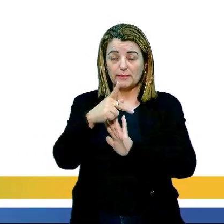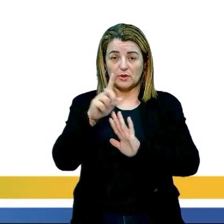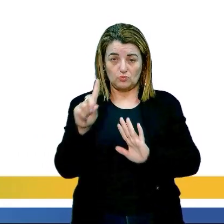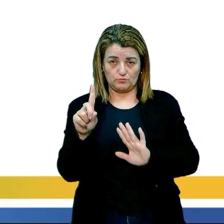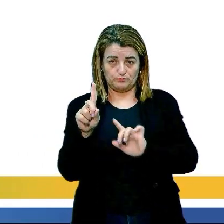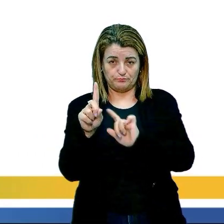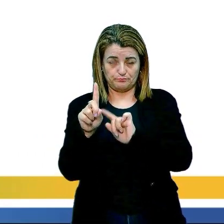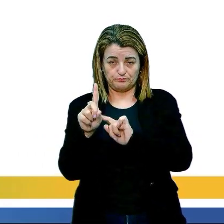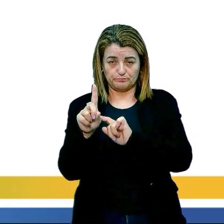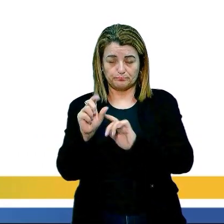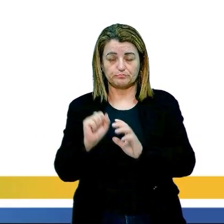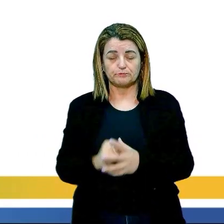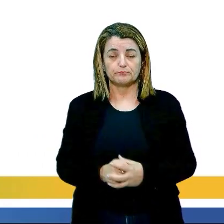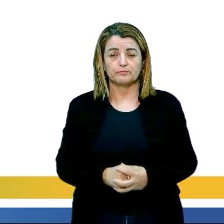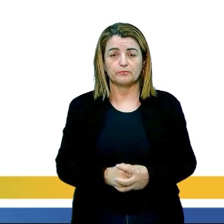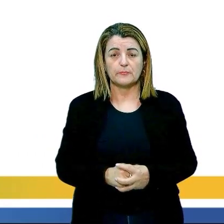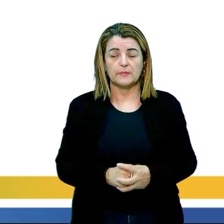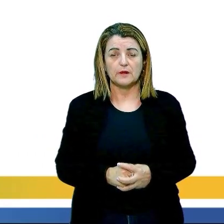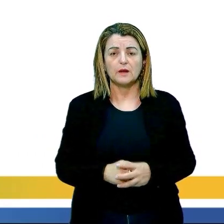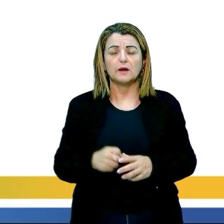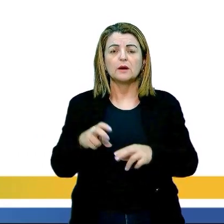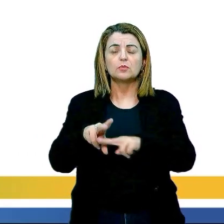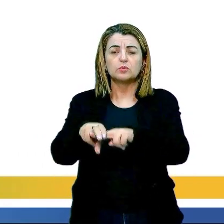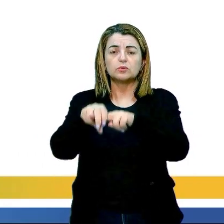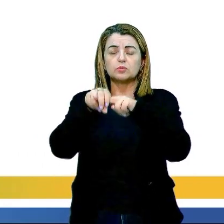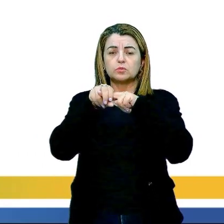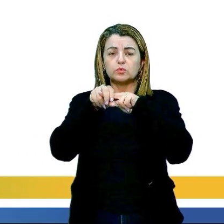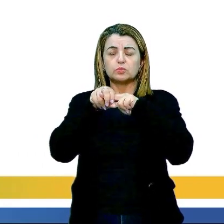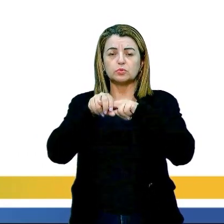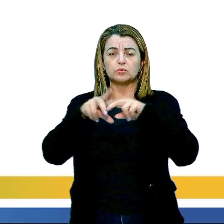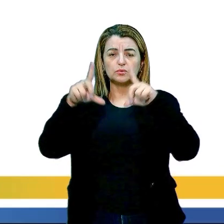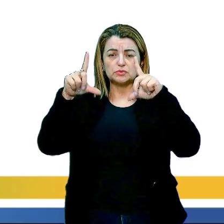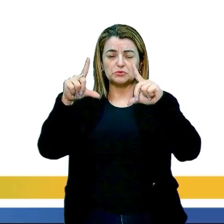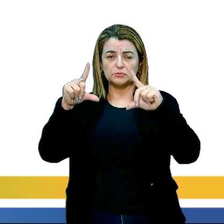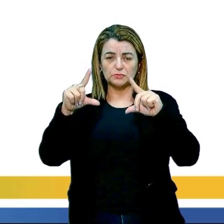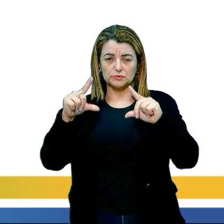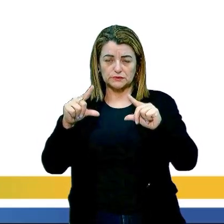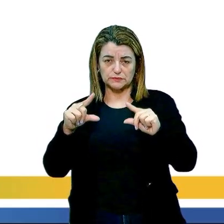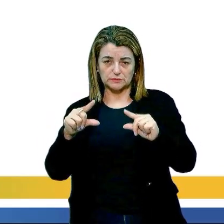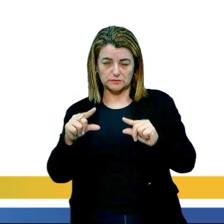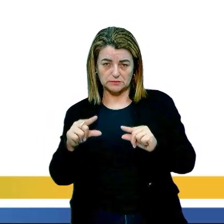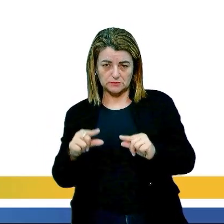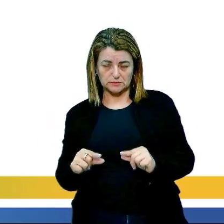diz assim: primeiro, por causa da diminuição drástica das